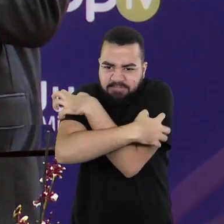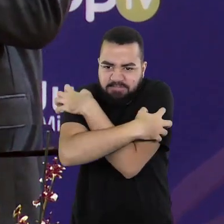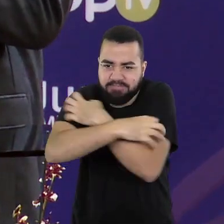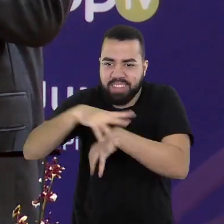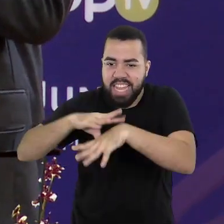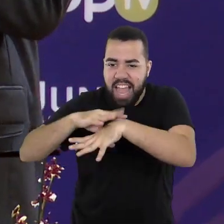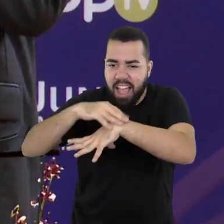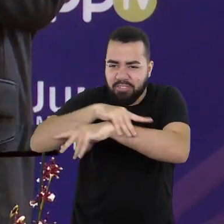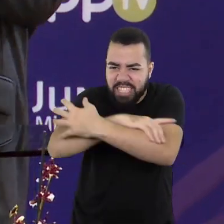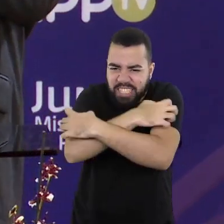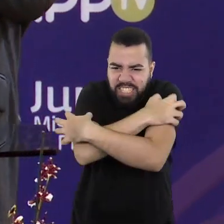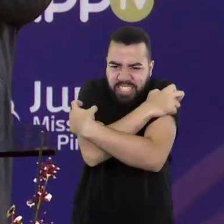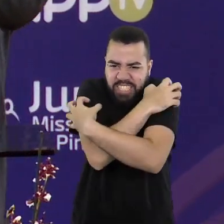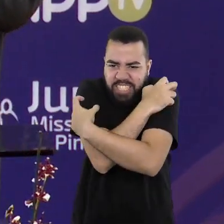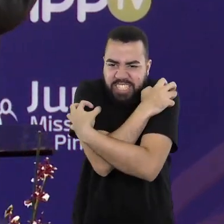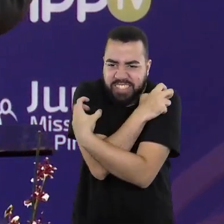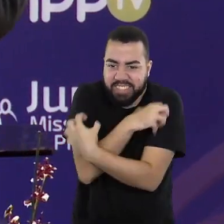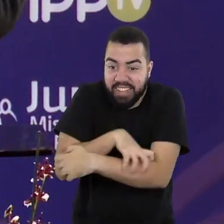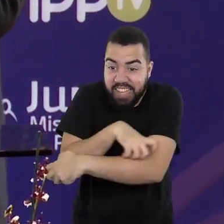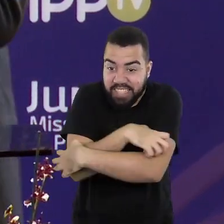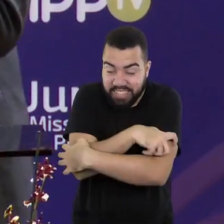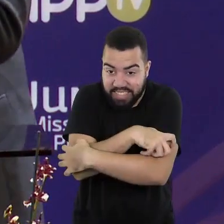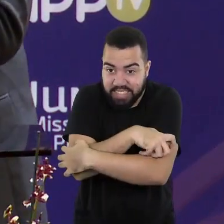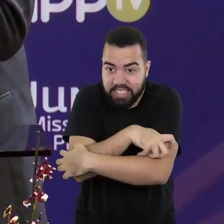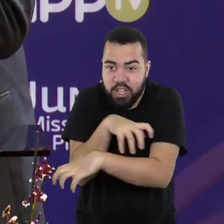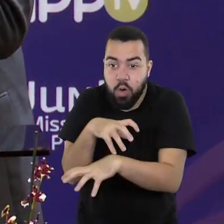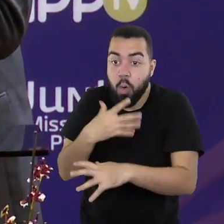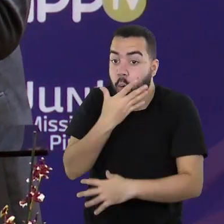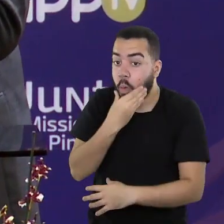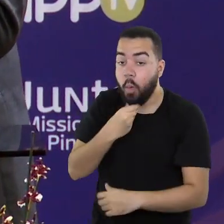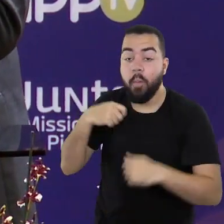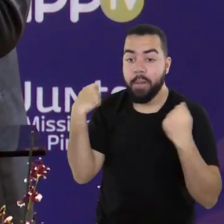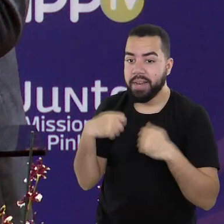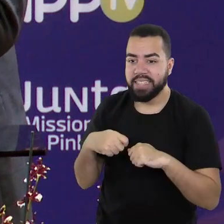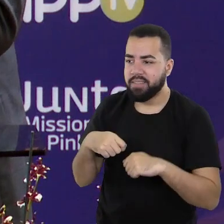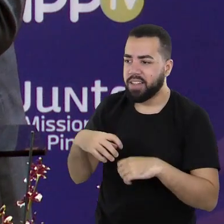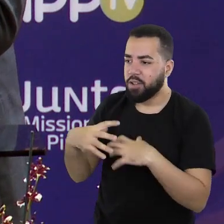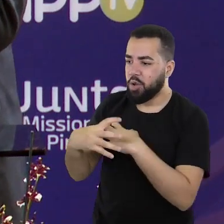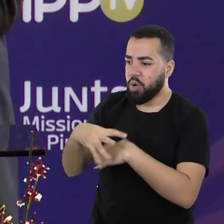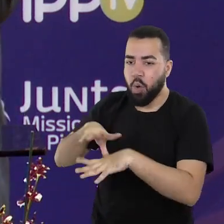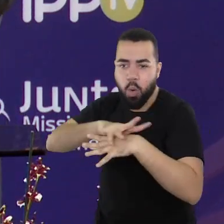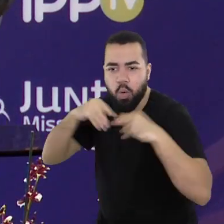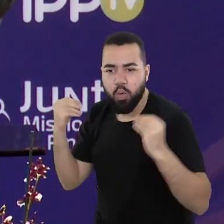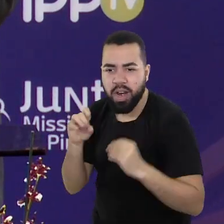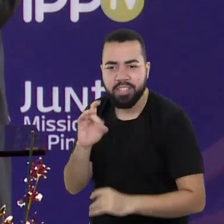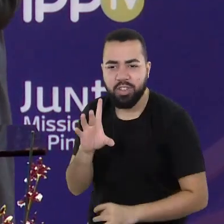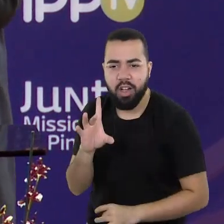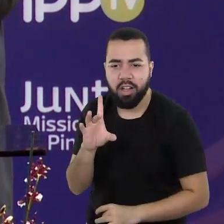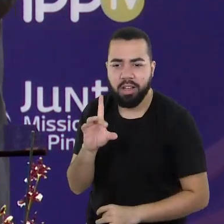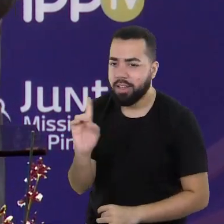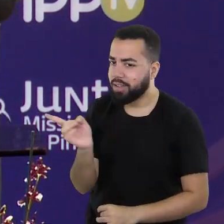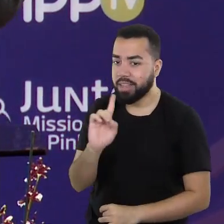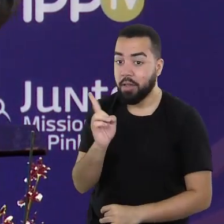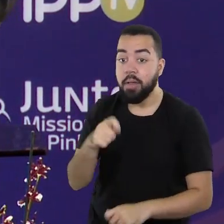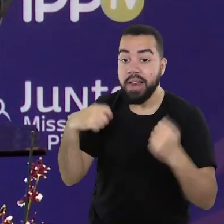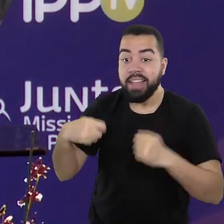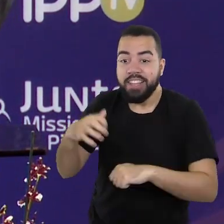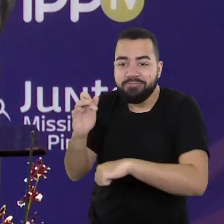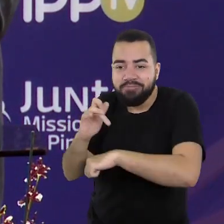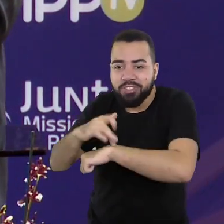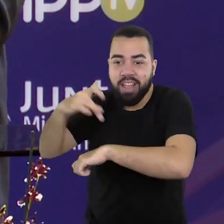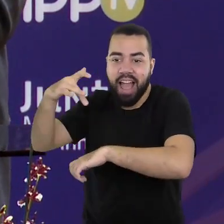contagiosa. E aquele homem não precisava somente de uma cura, de uma purificação, ele precisava de um